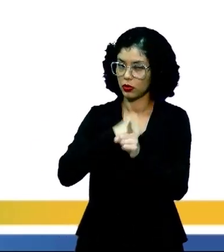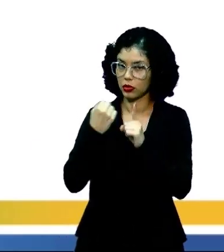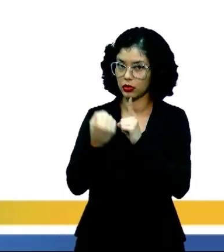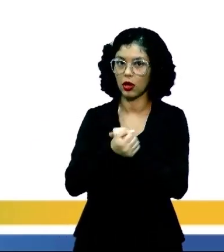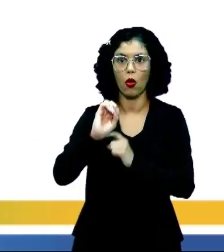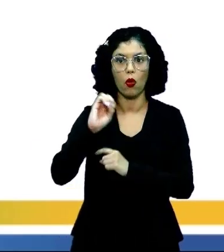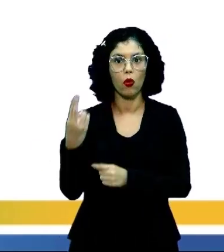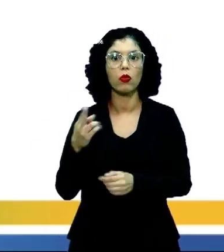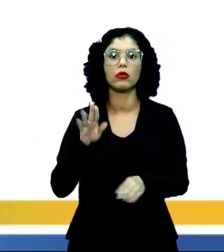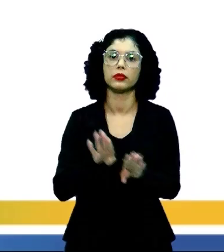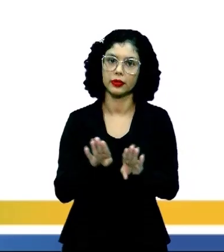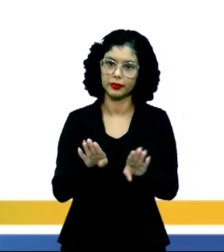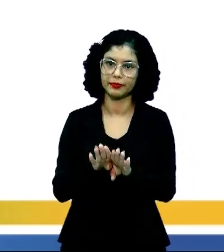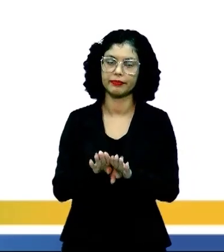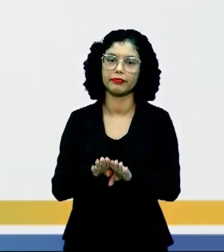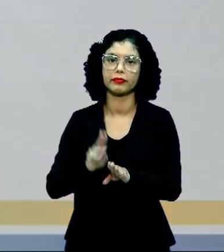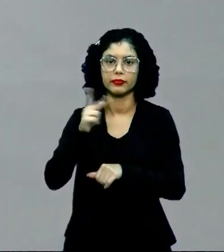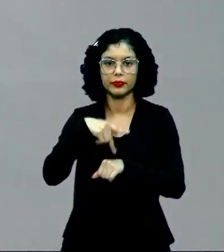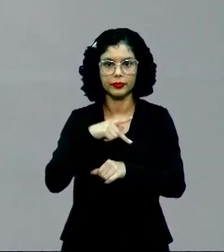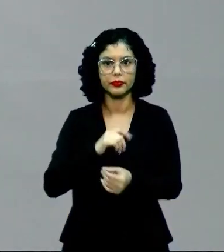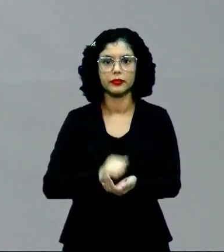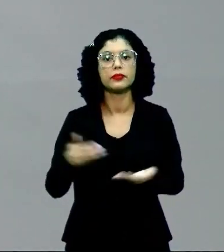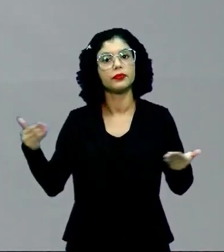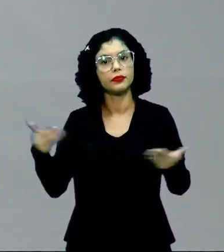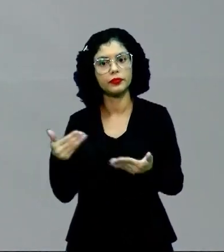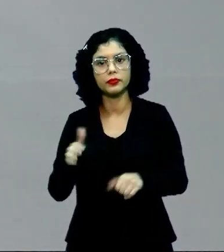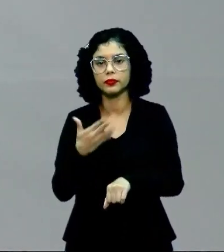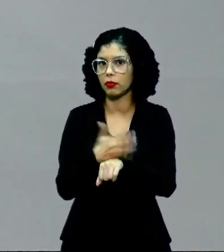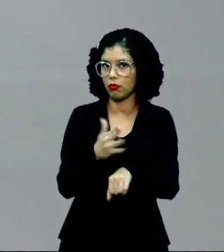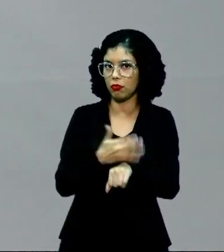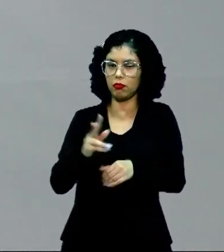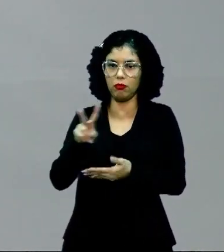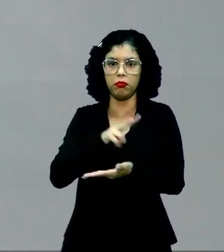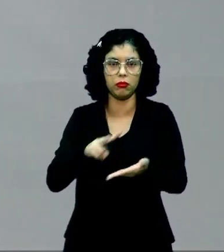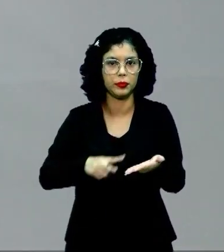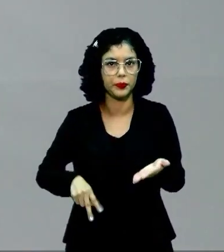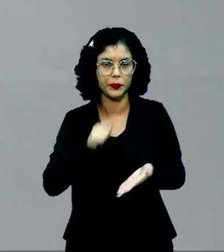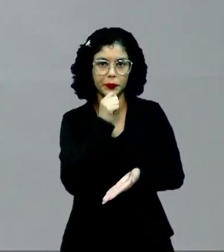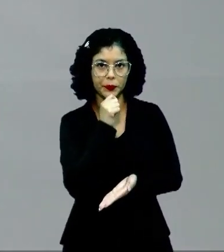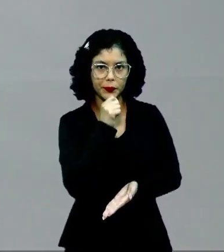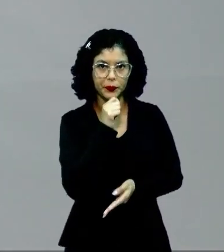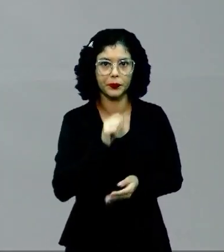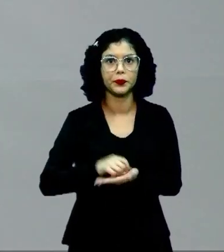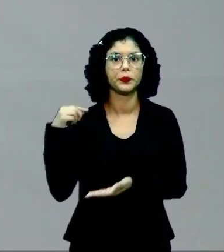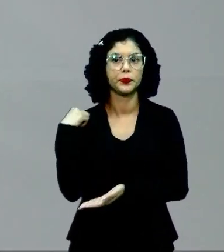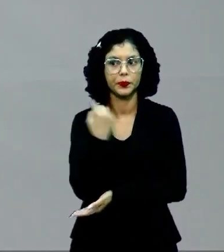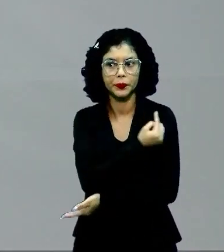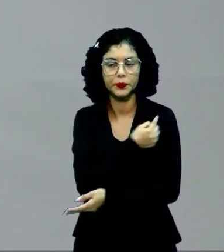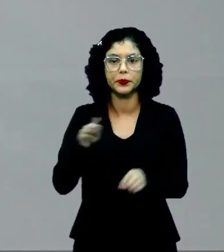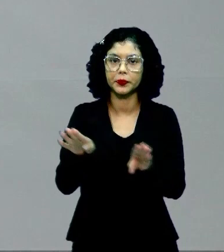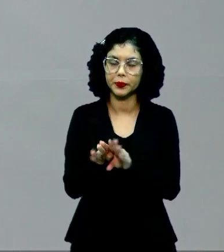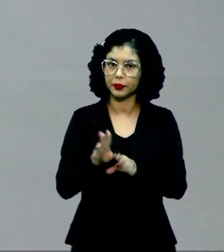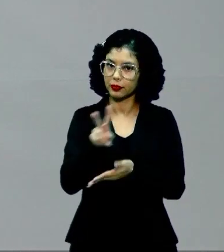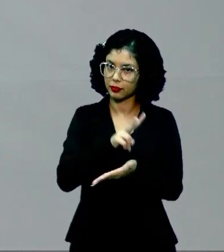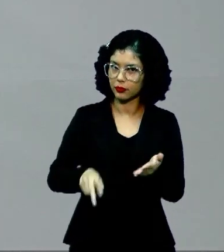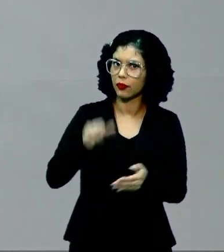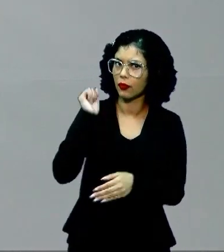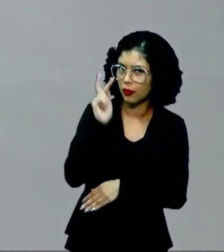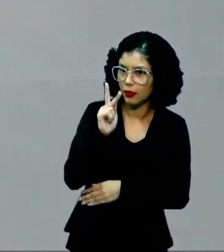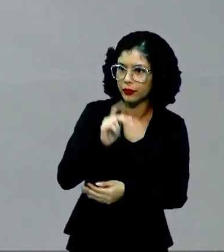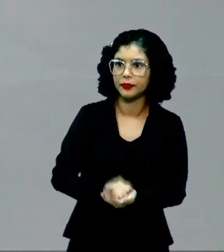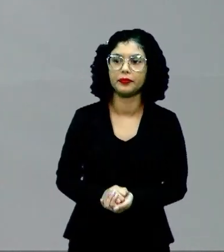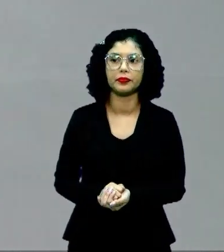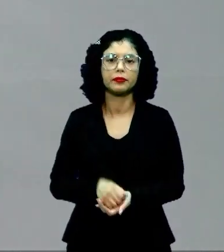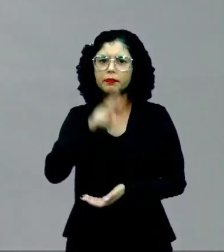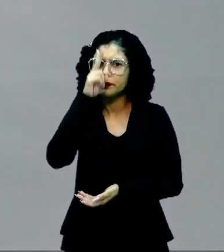ou em outro país. E agora eu quero treinar com você um pouco a nossa leitura, tá certo?